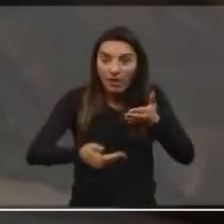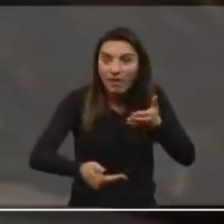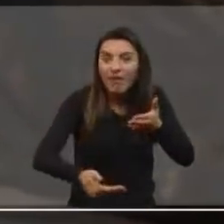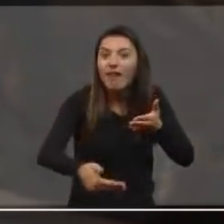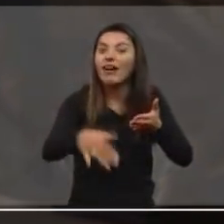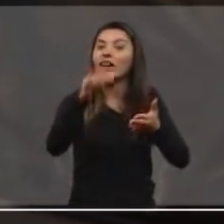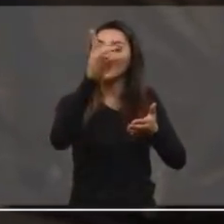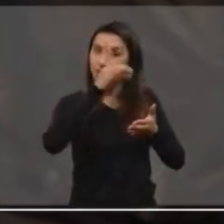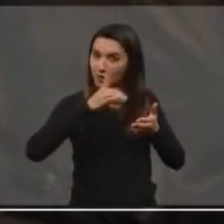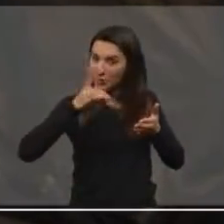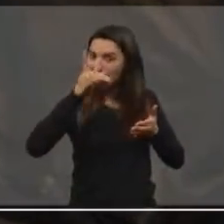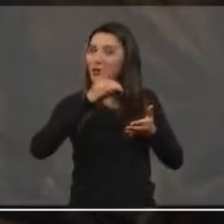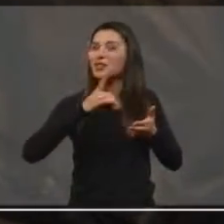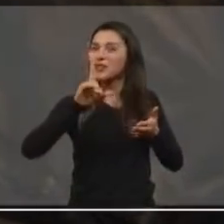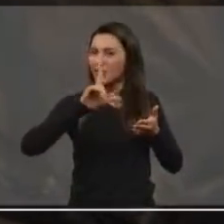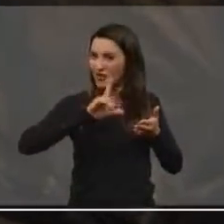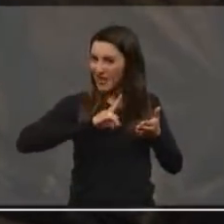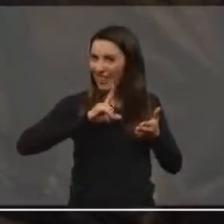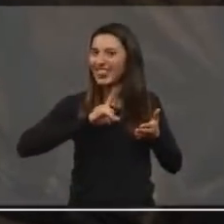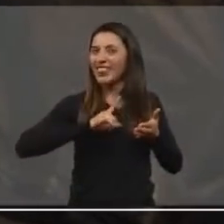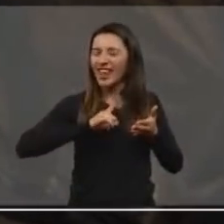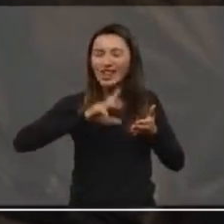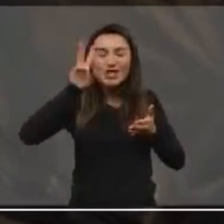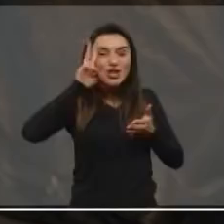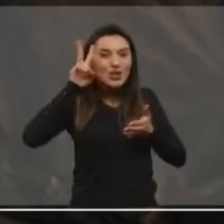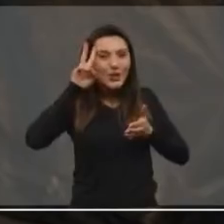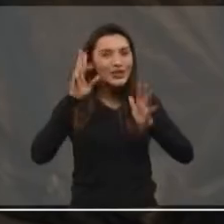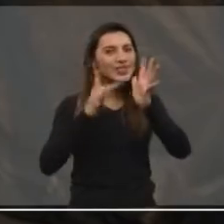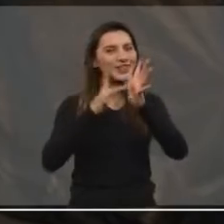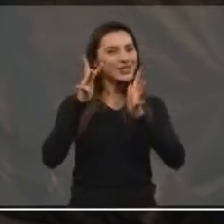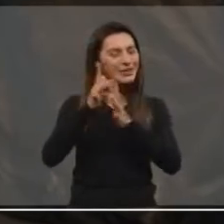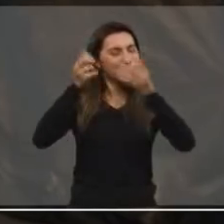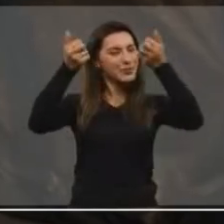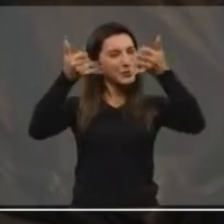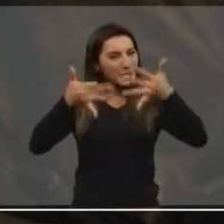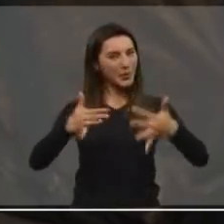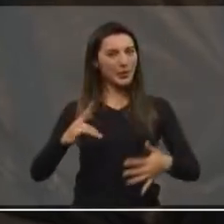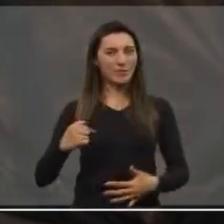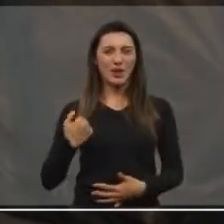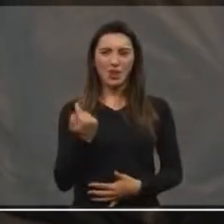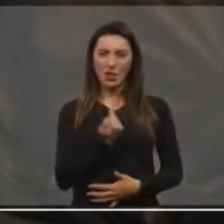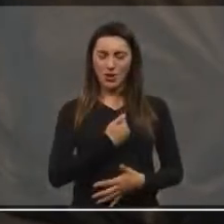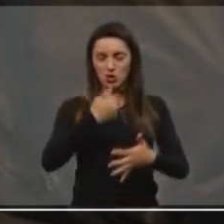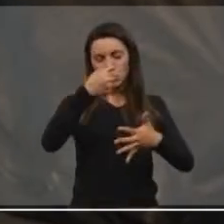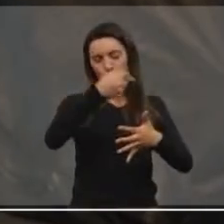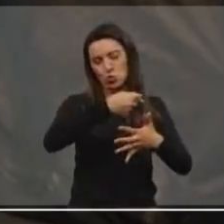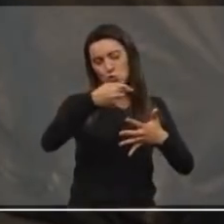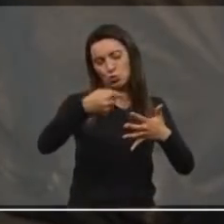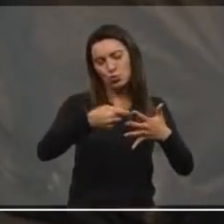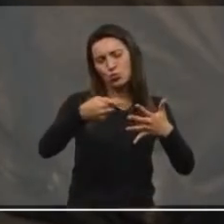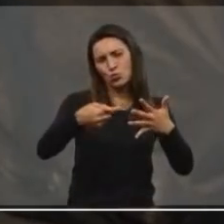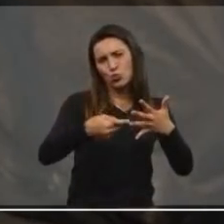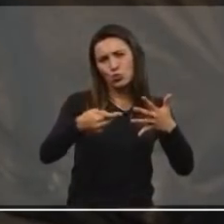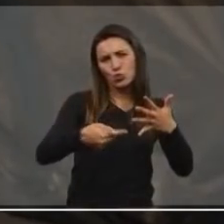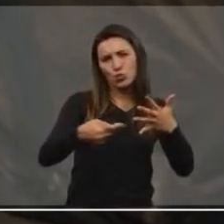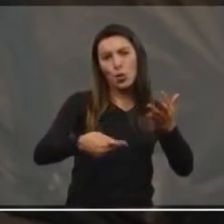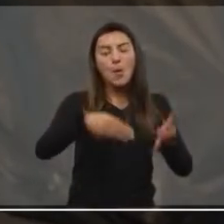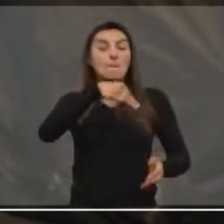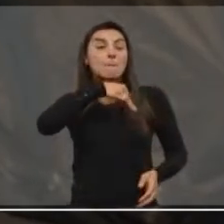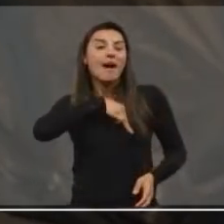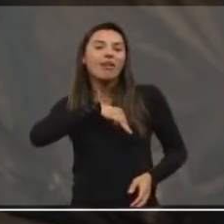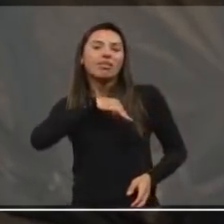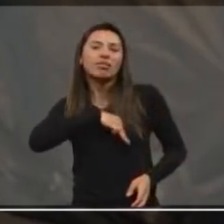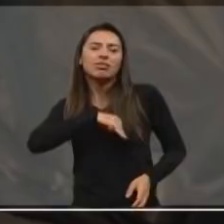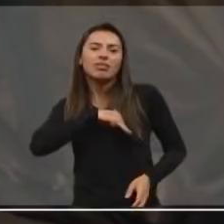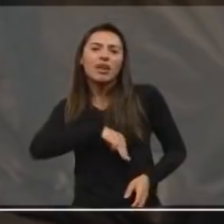próximos dias e domingos e é uma série de parábolas que mateus